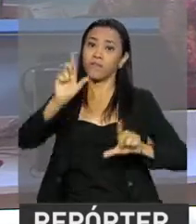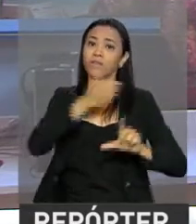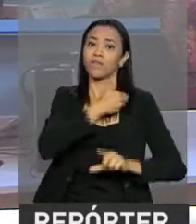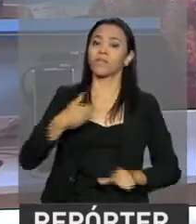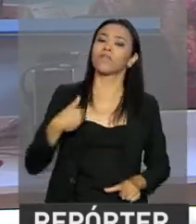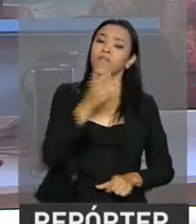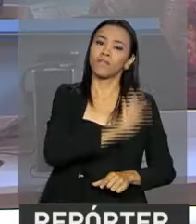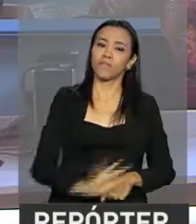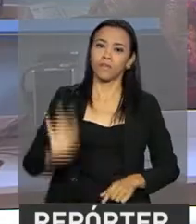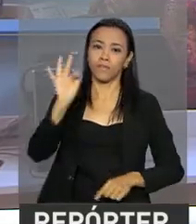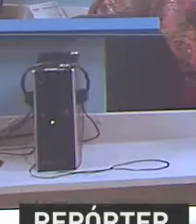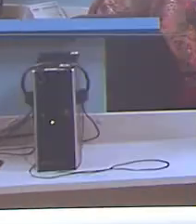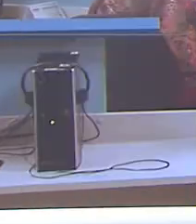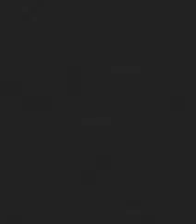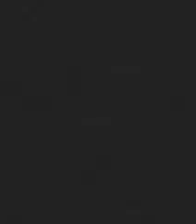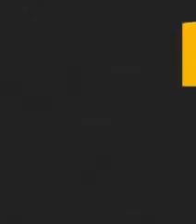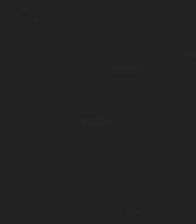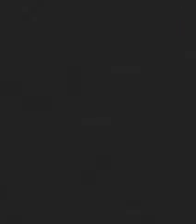tv do governo federal